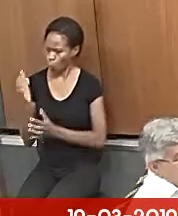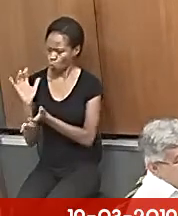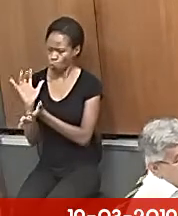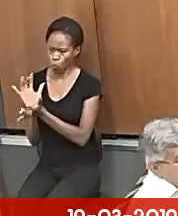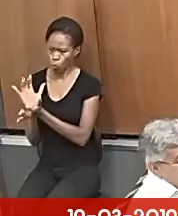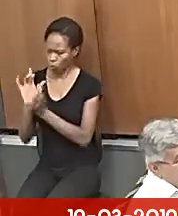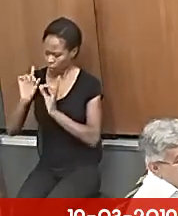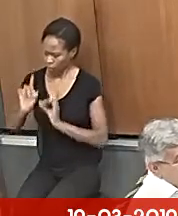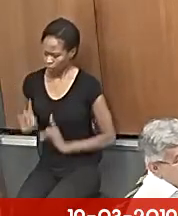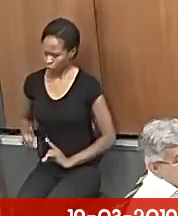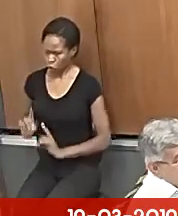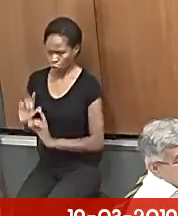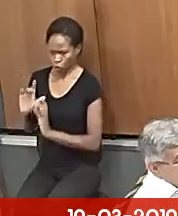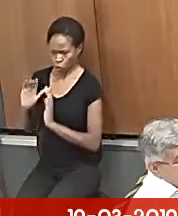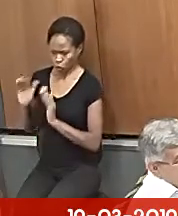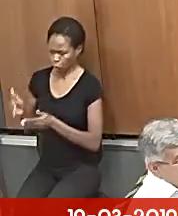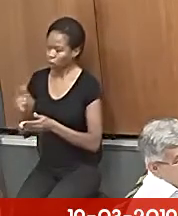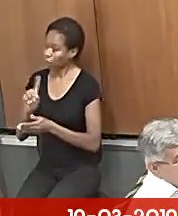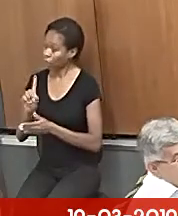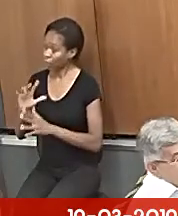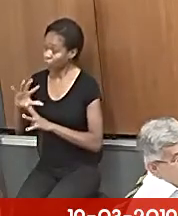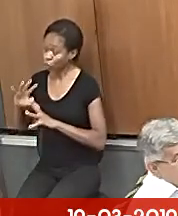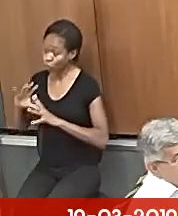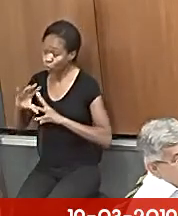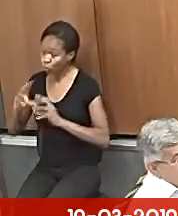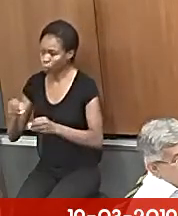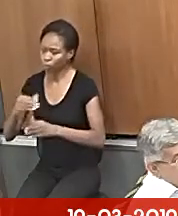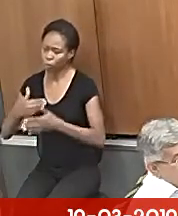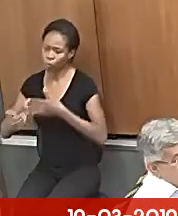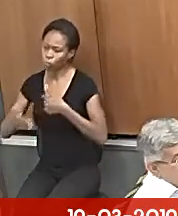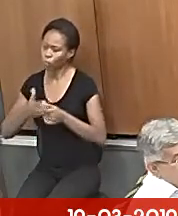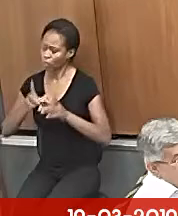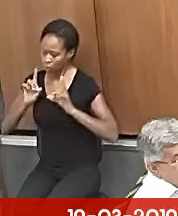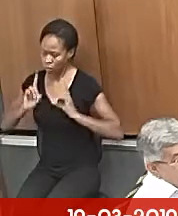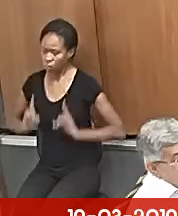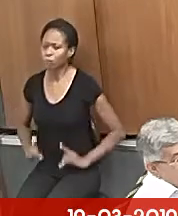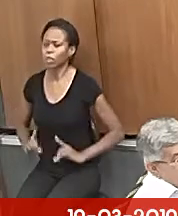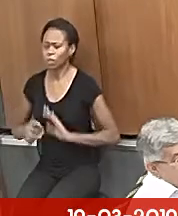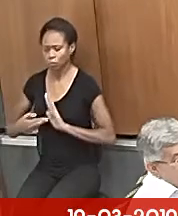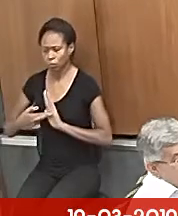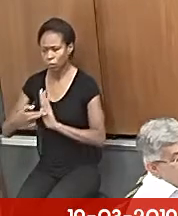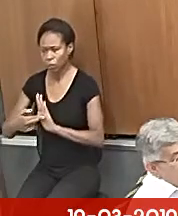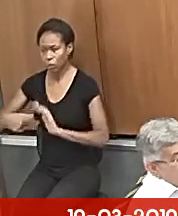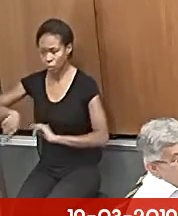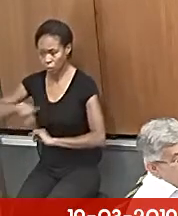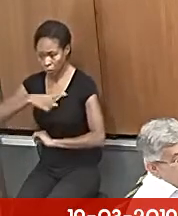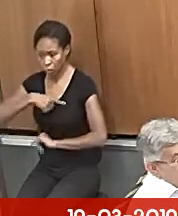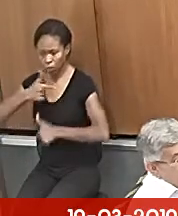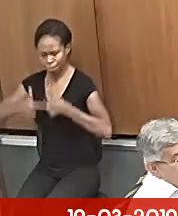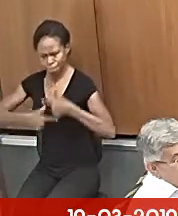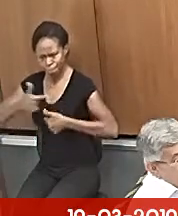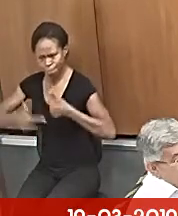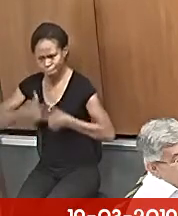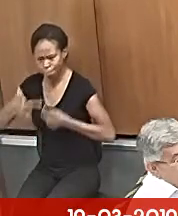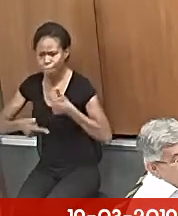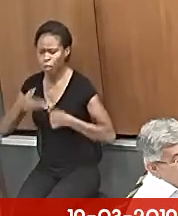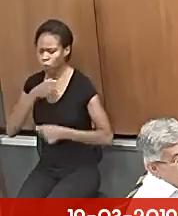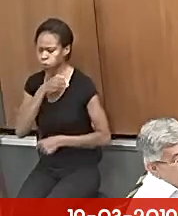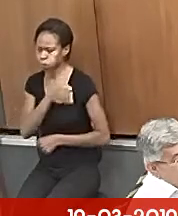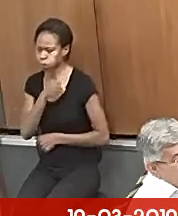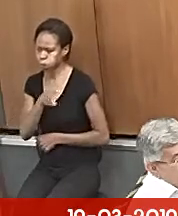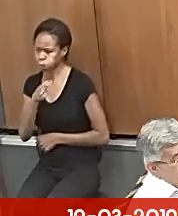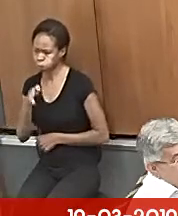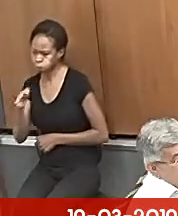de deficiência que a gente representa nós representamos todas as deficiências então a gente vai fazer o máximo possível para estar presente em todos os eventos